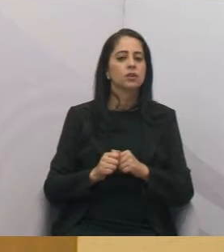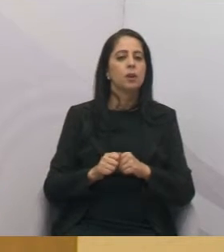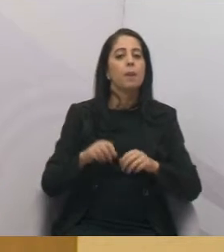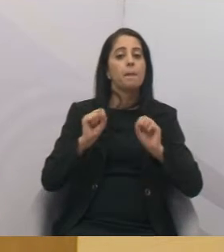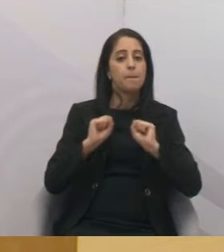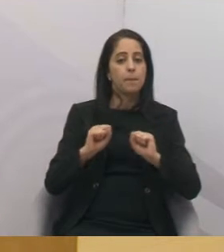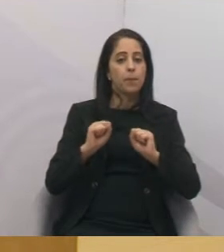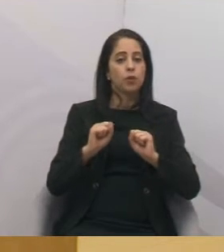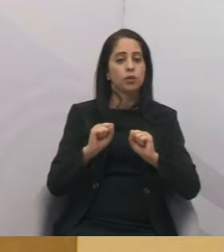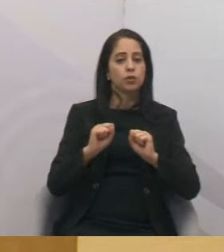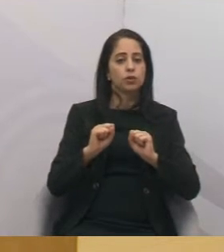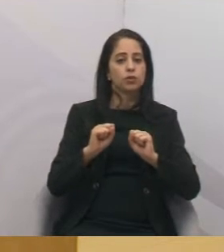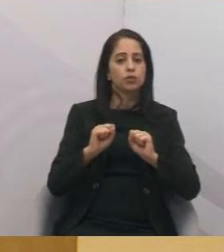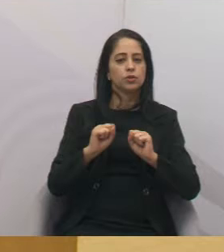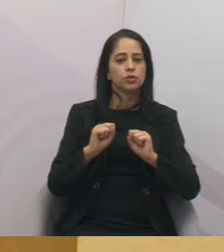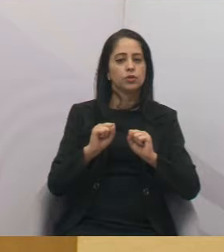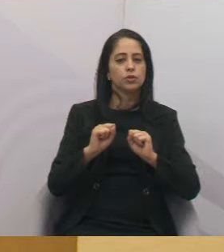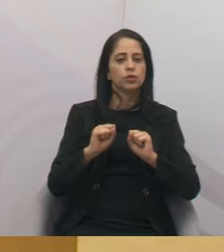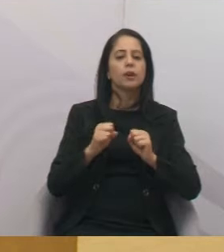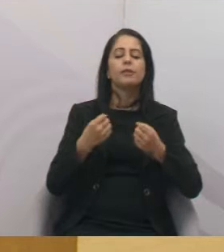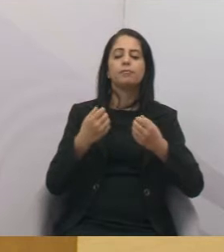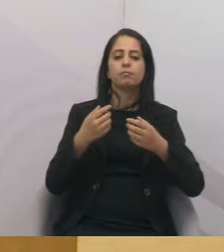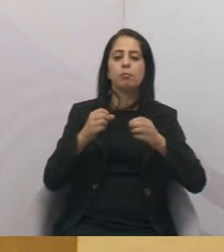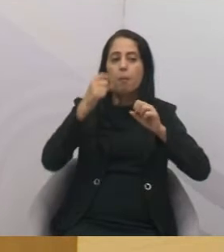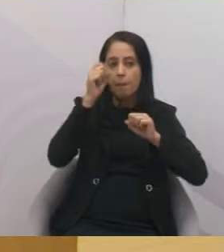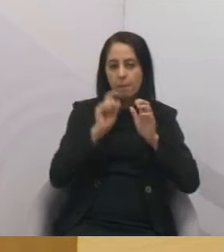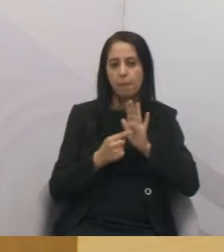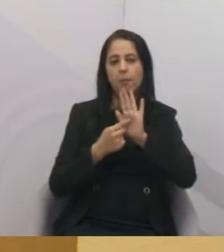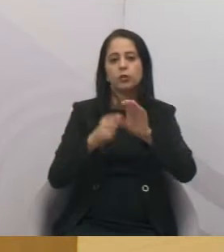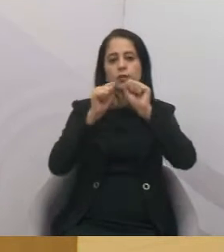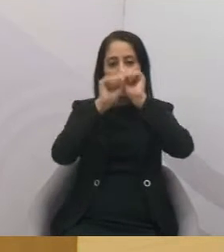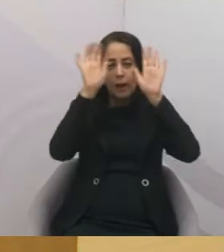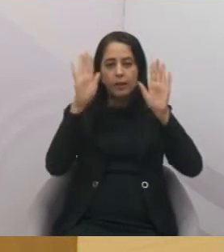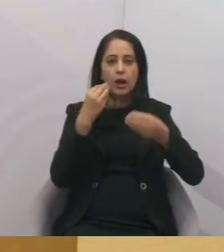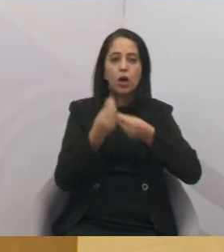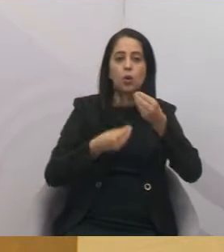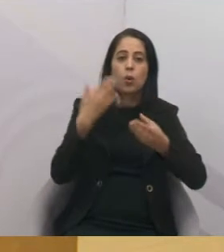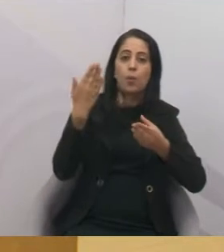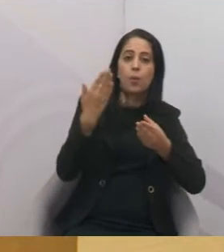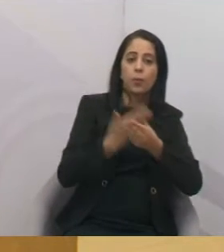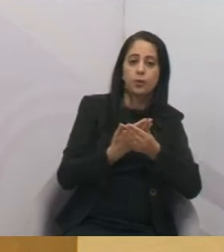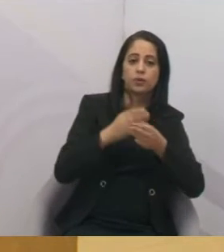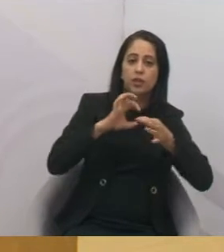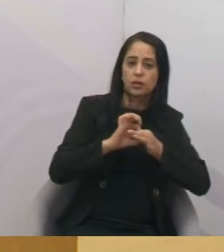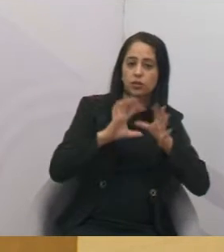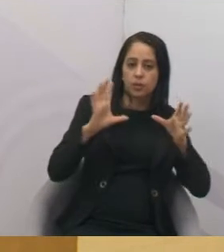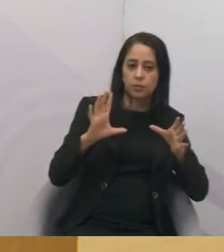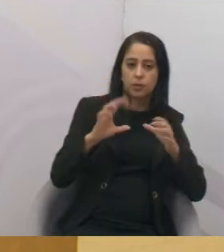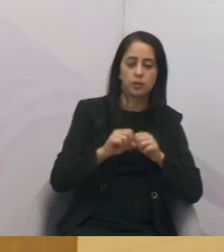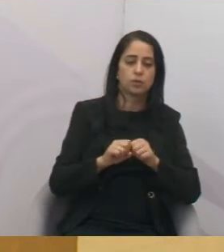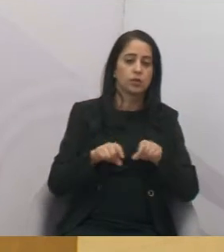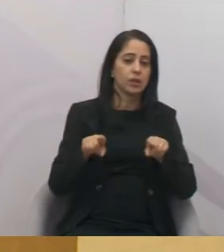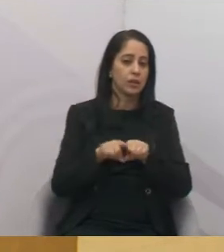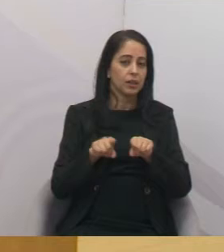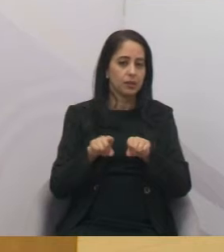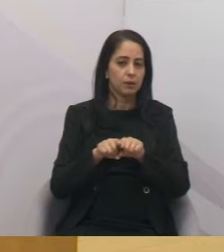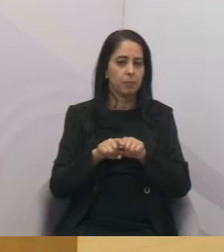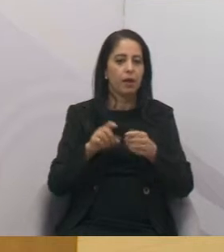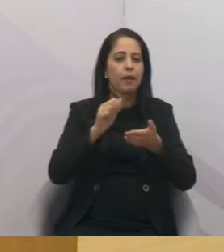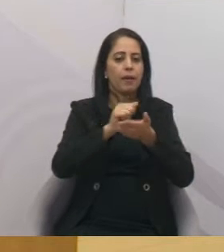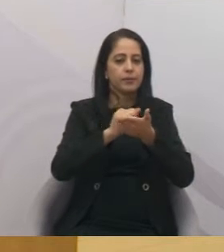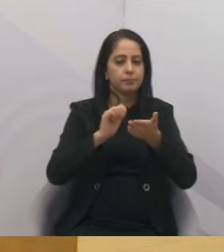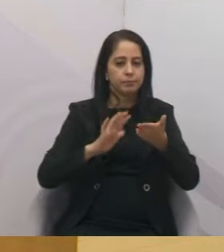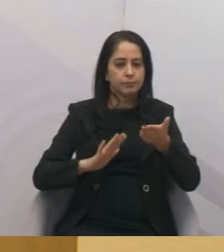poderá dar celeridade e transparência para o processo de concessão de licença, delimitando o enquadramento das